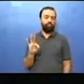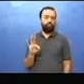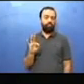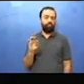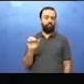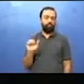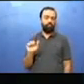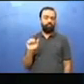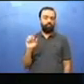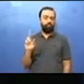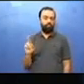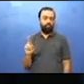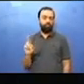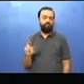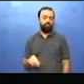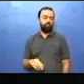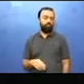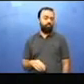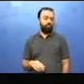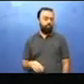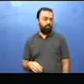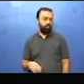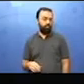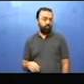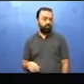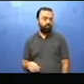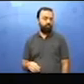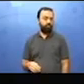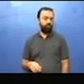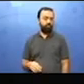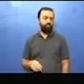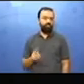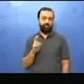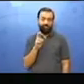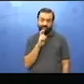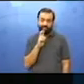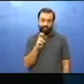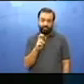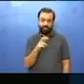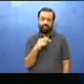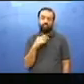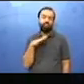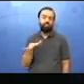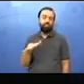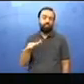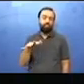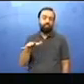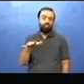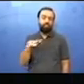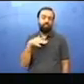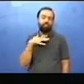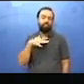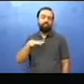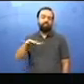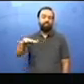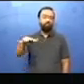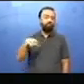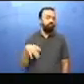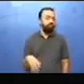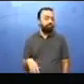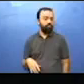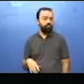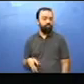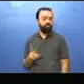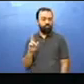vocês ouviram um sonzinho da letrinha T e da letrinha A. E aquela outra letrinha que estica, que alonga. Vejam,